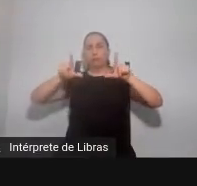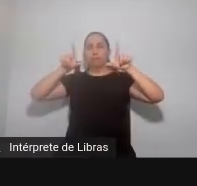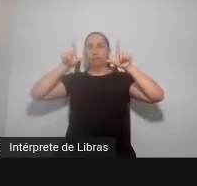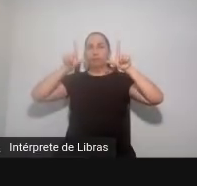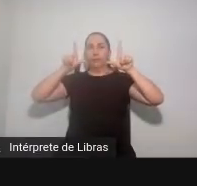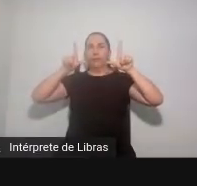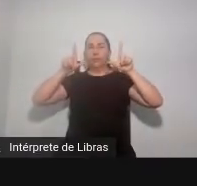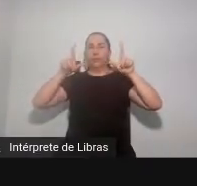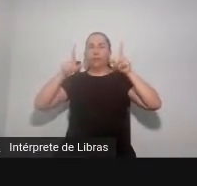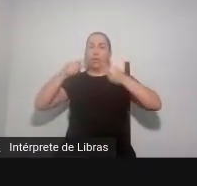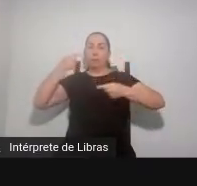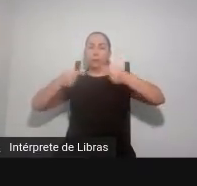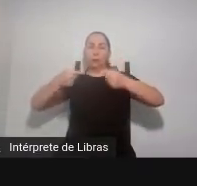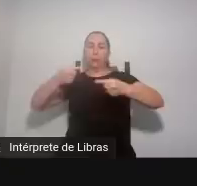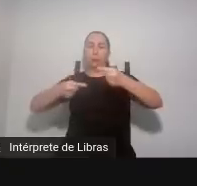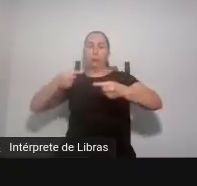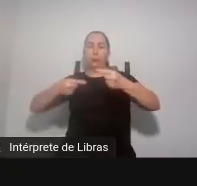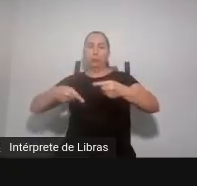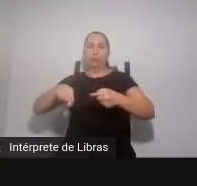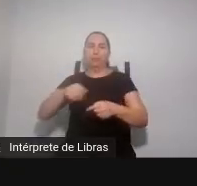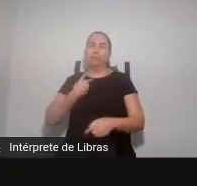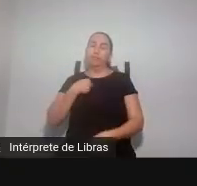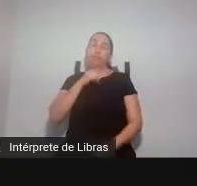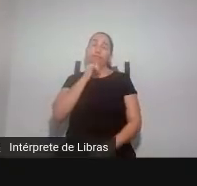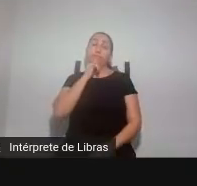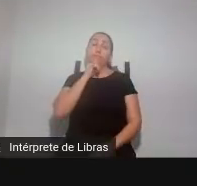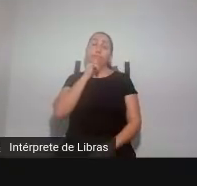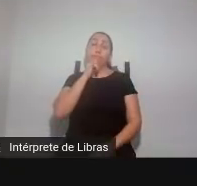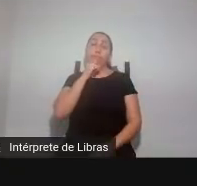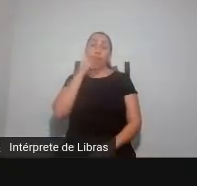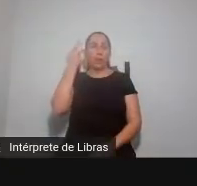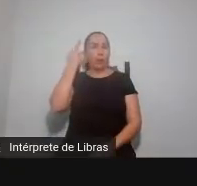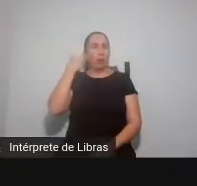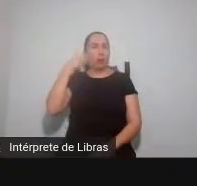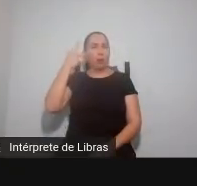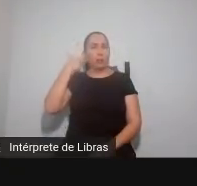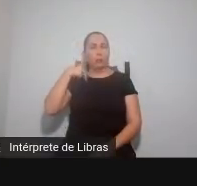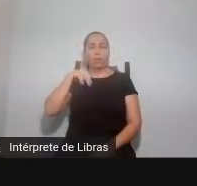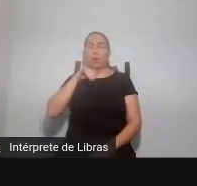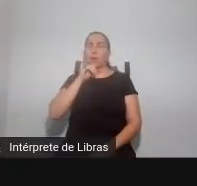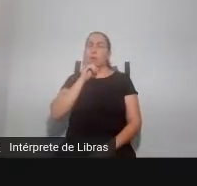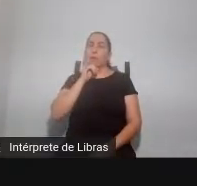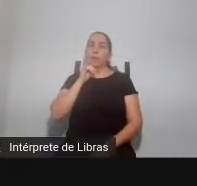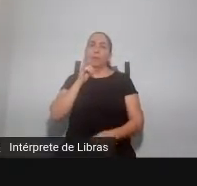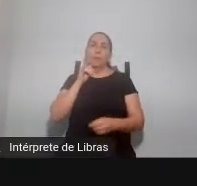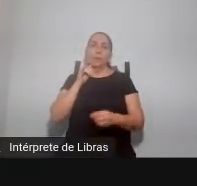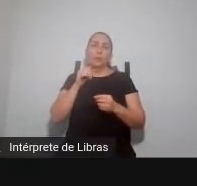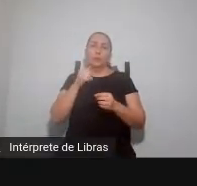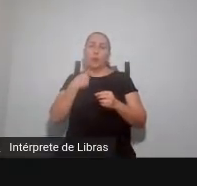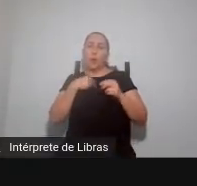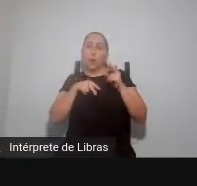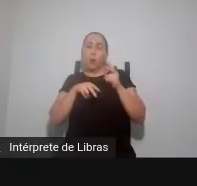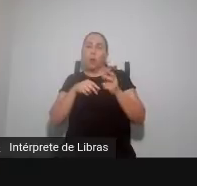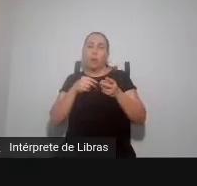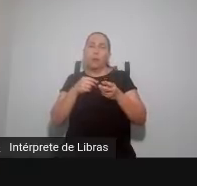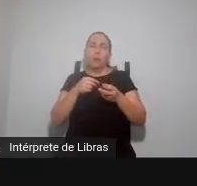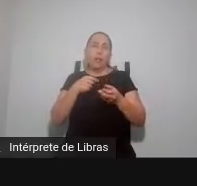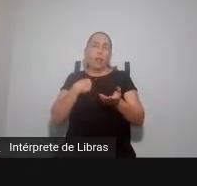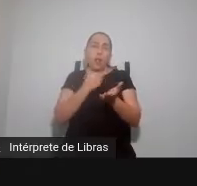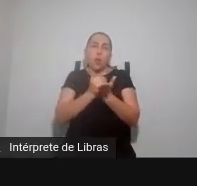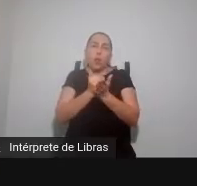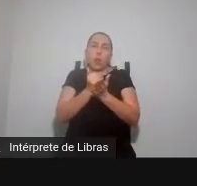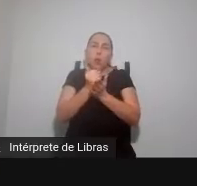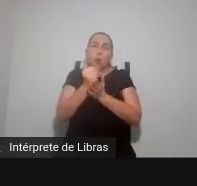observamos aqui um exemplo que é muito comum, né, das crianças saírem da análise fonológica para